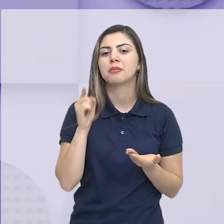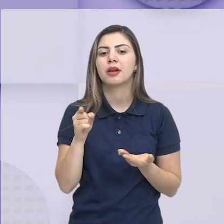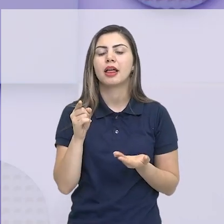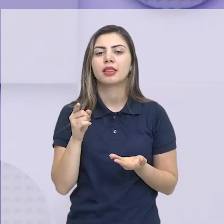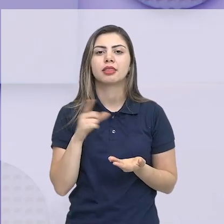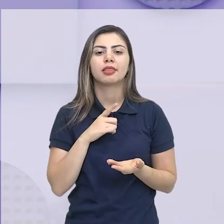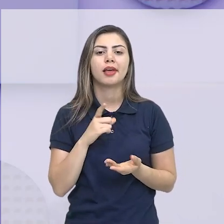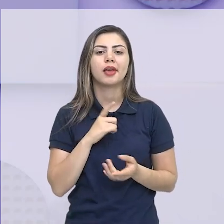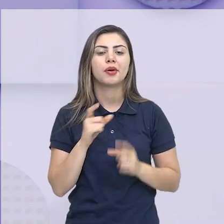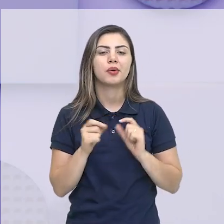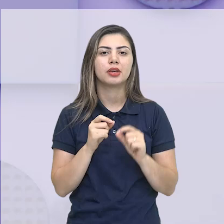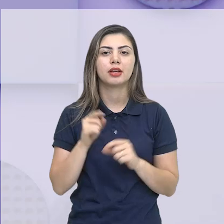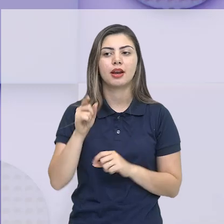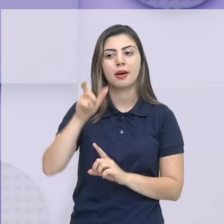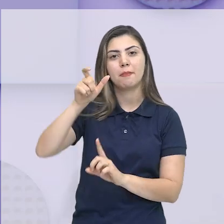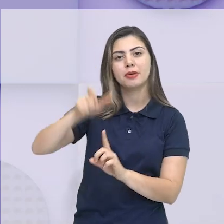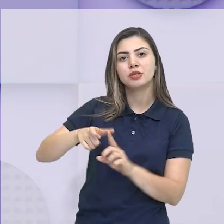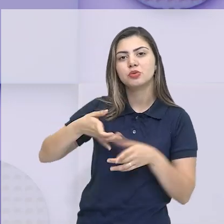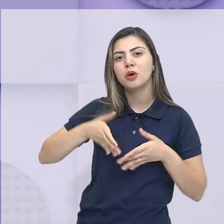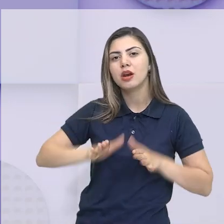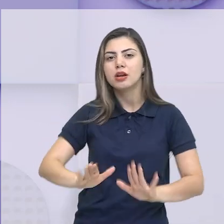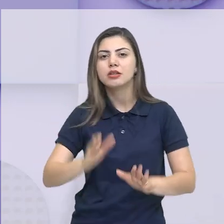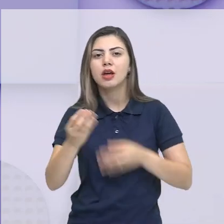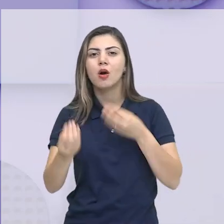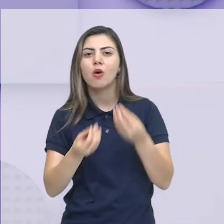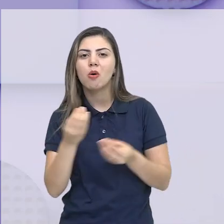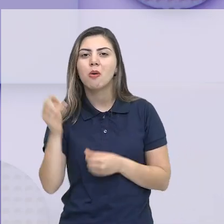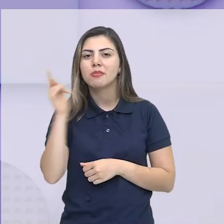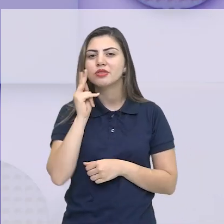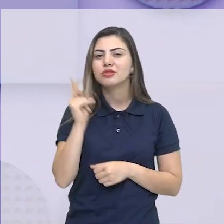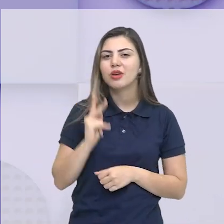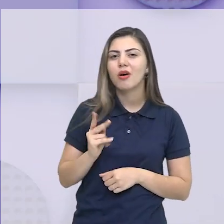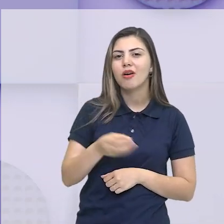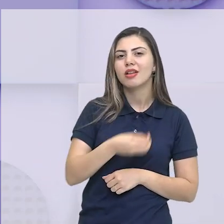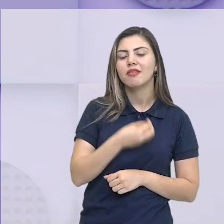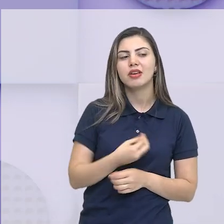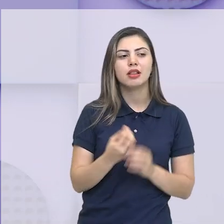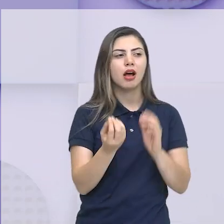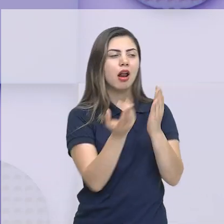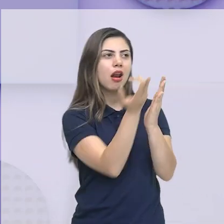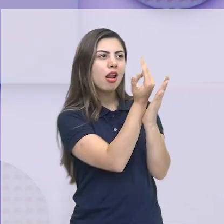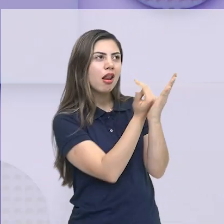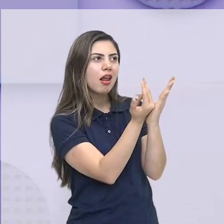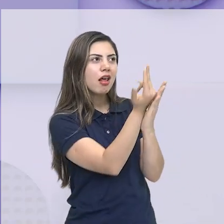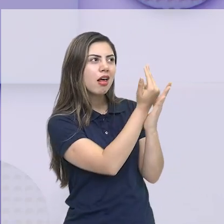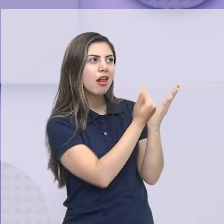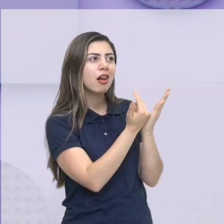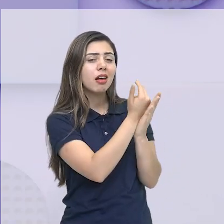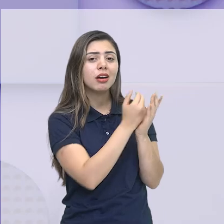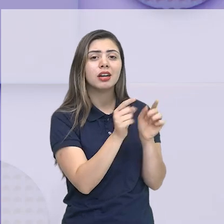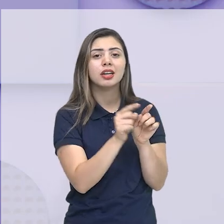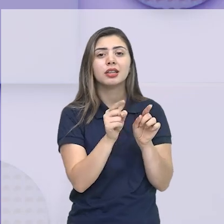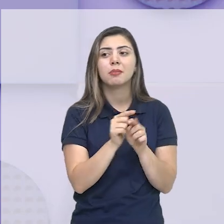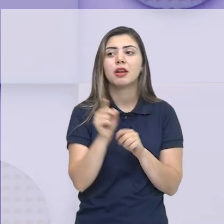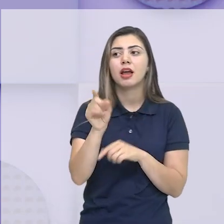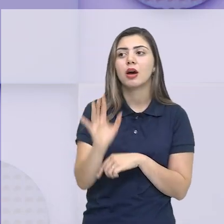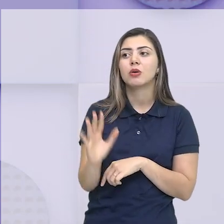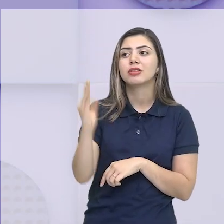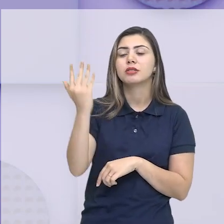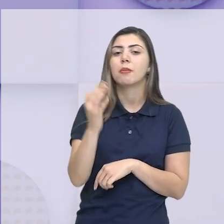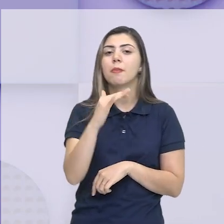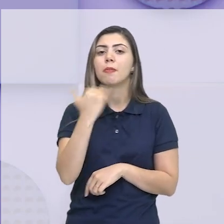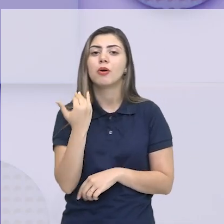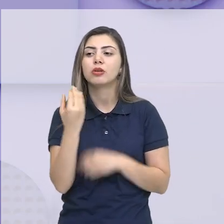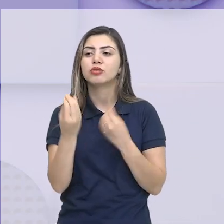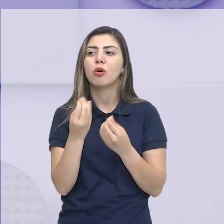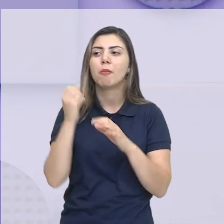nascimento dessa pessoa e principalmente cenas da morte.